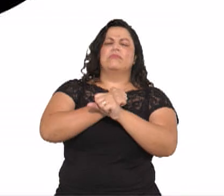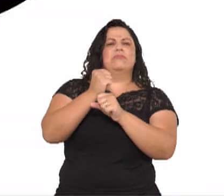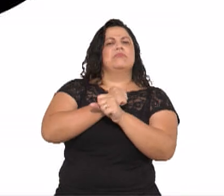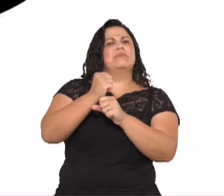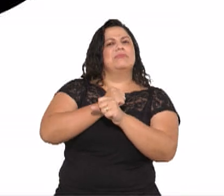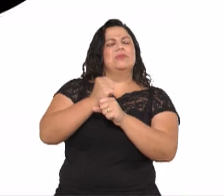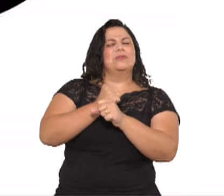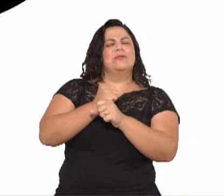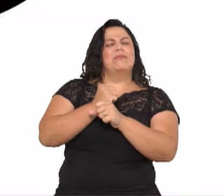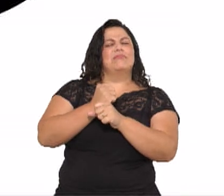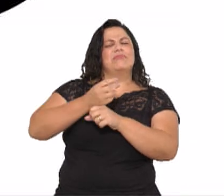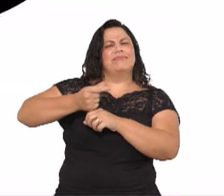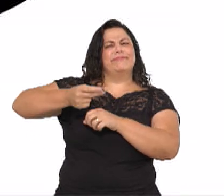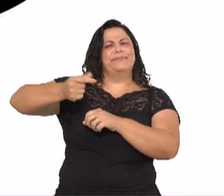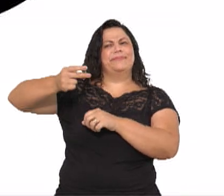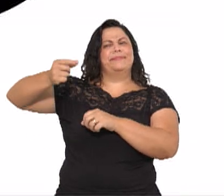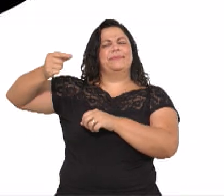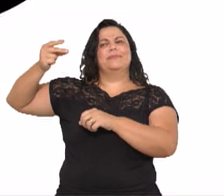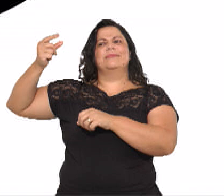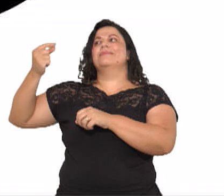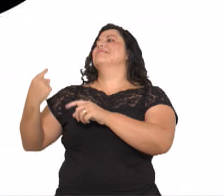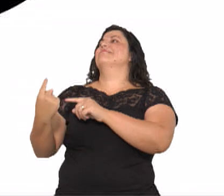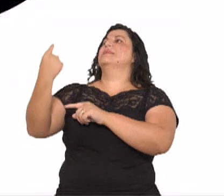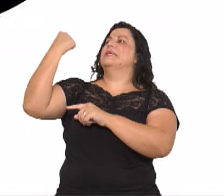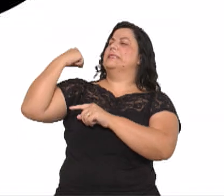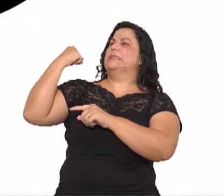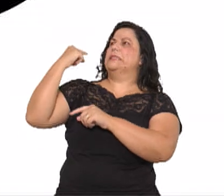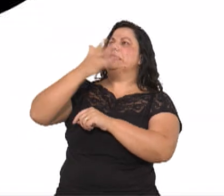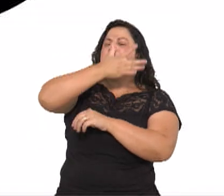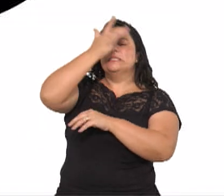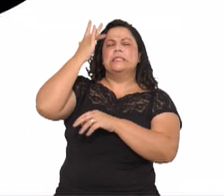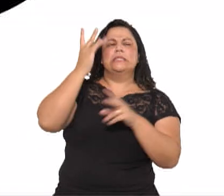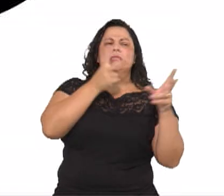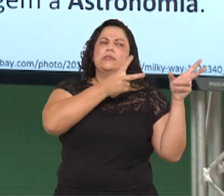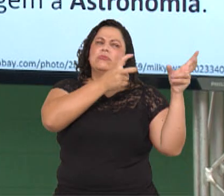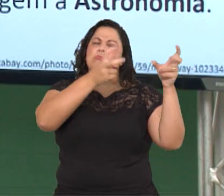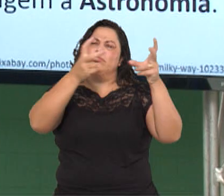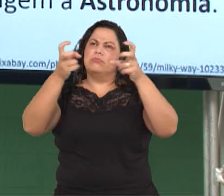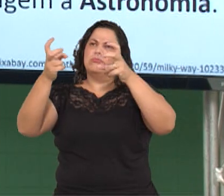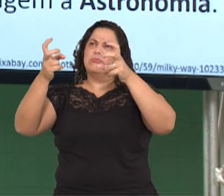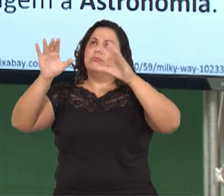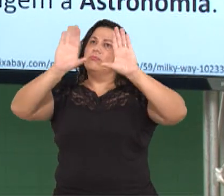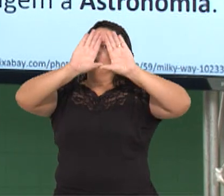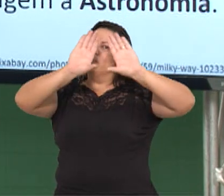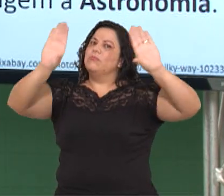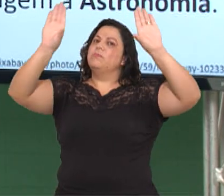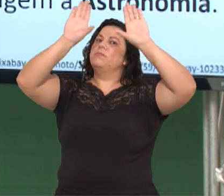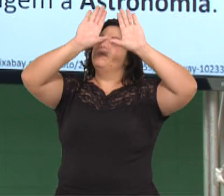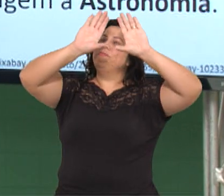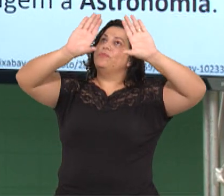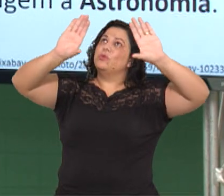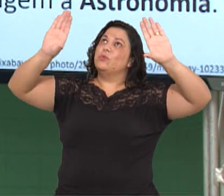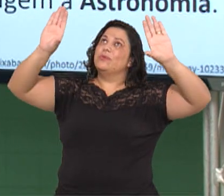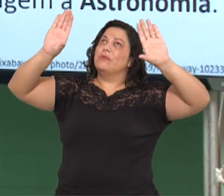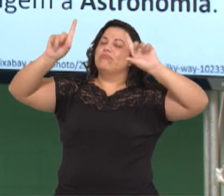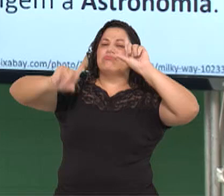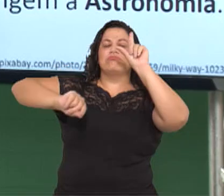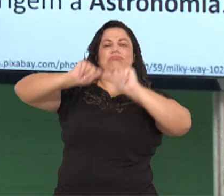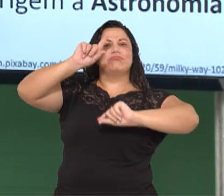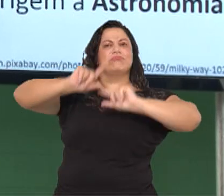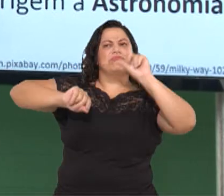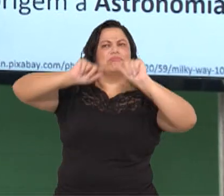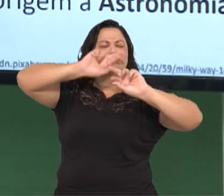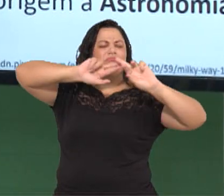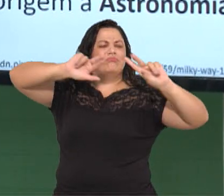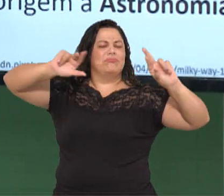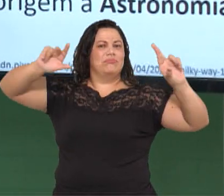as pessoas observam o céu e os astros. Então foi o que eu falei para vocês. Hoje eu trouxe essas duas situações para vocês,